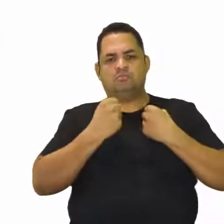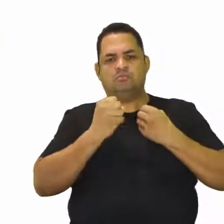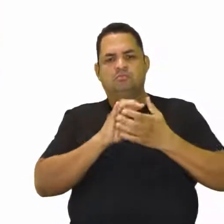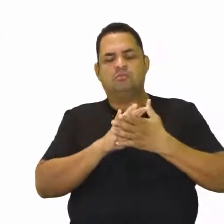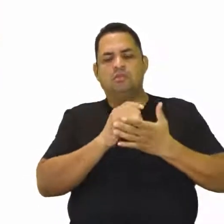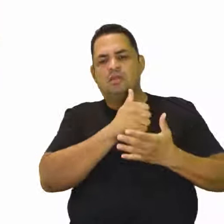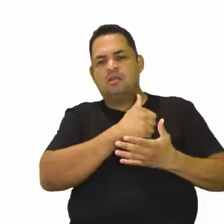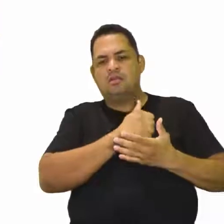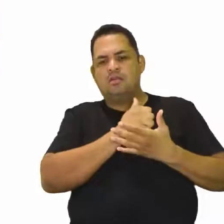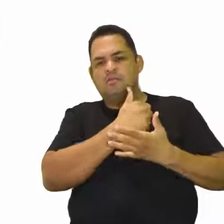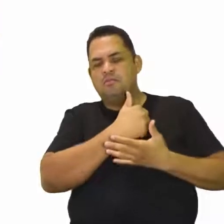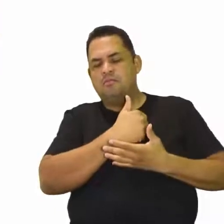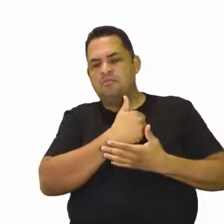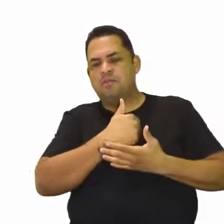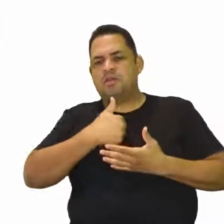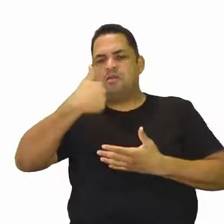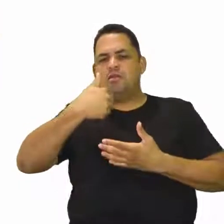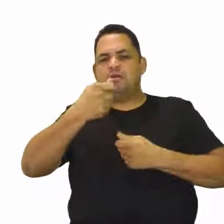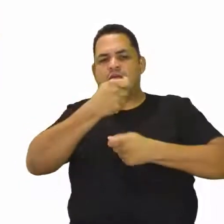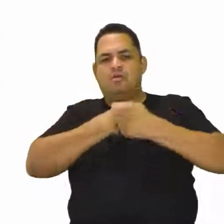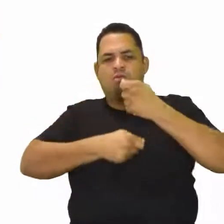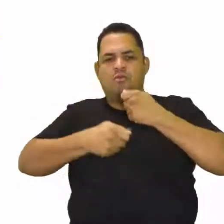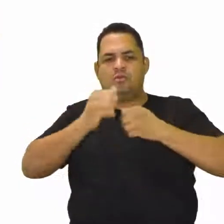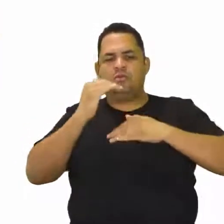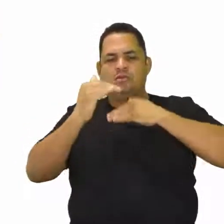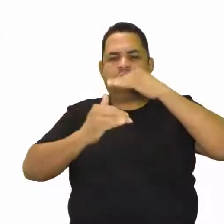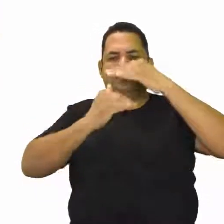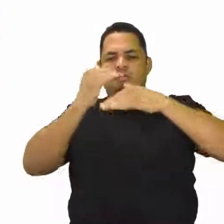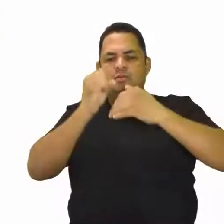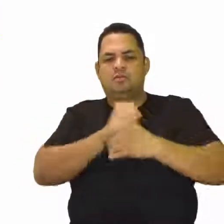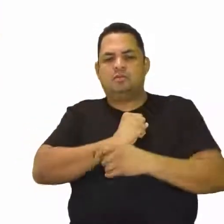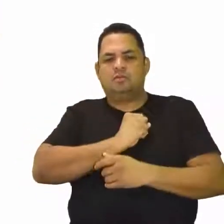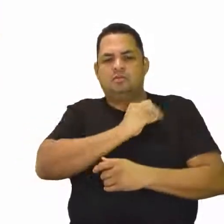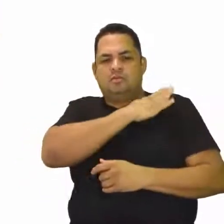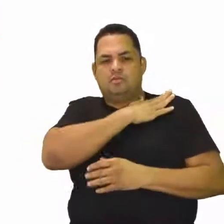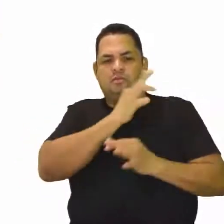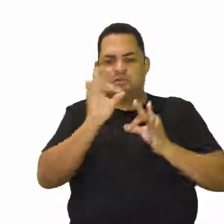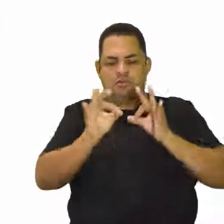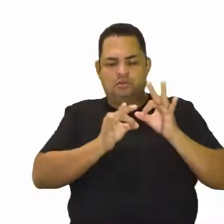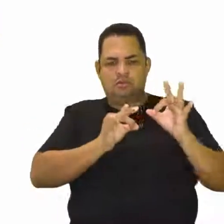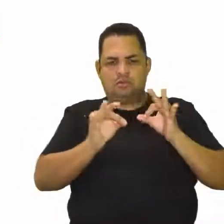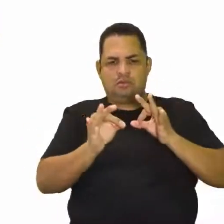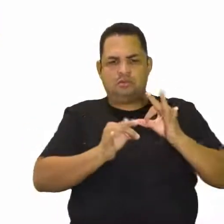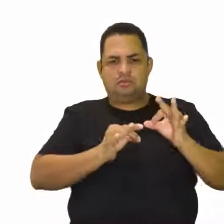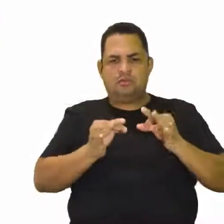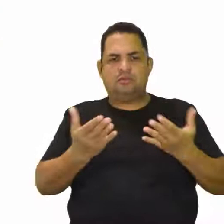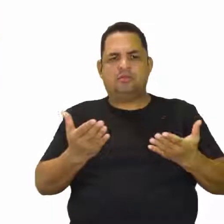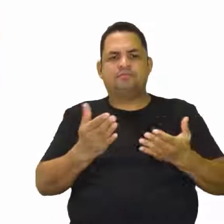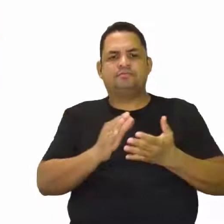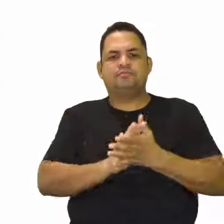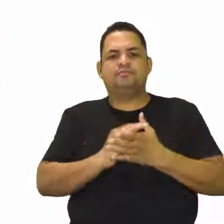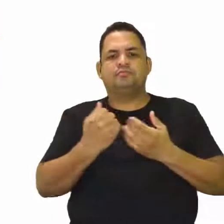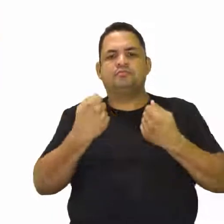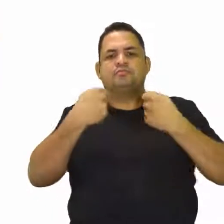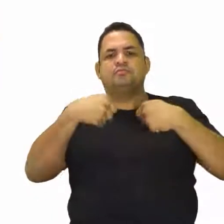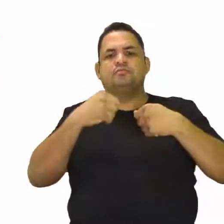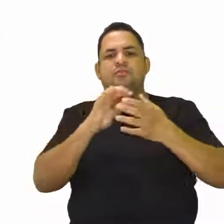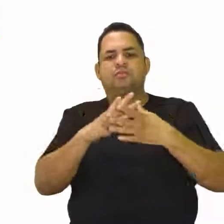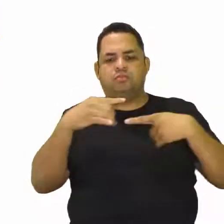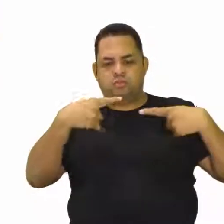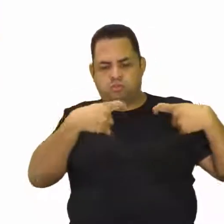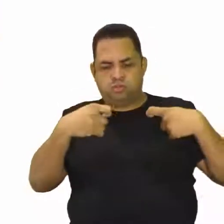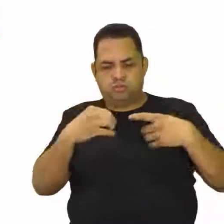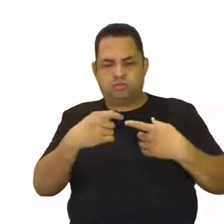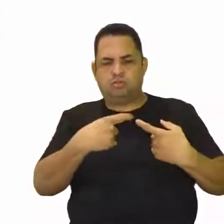econômica e o desenvolvimento militar. Nisso, eles estavam se preparando, claro, para um possível conflito